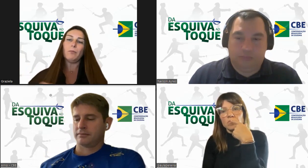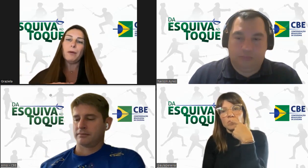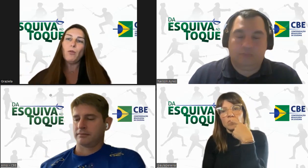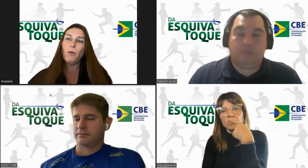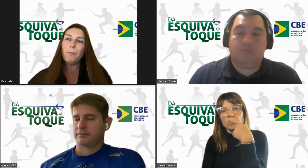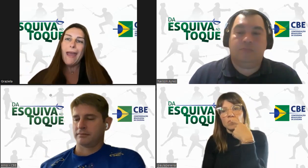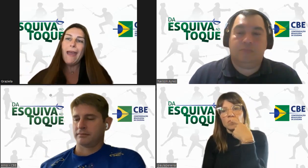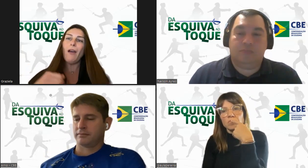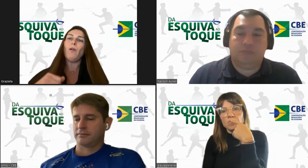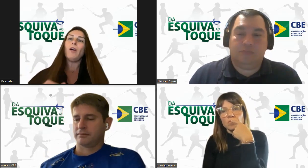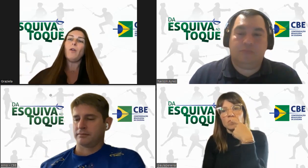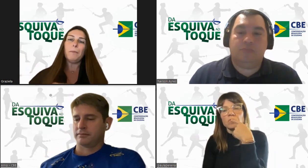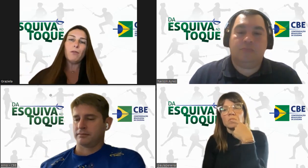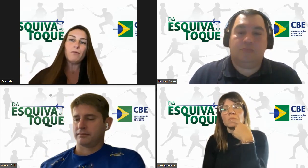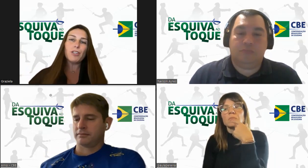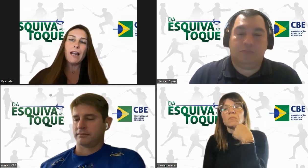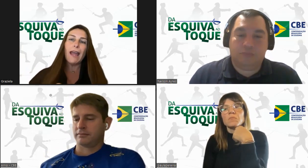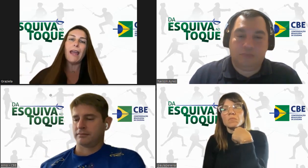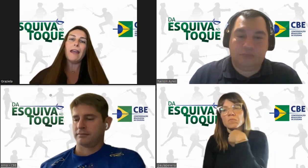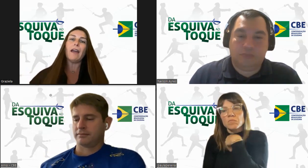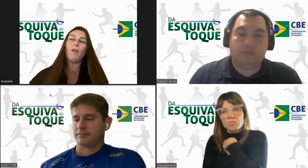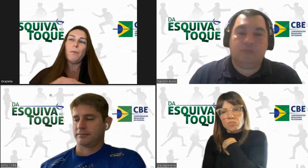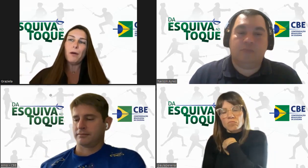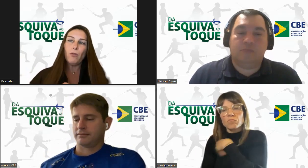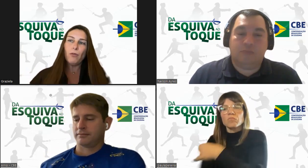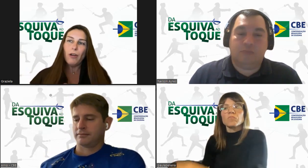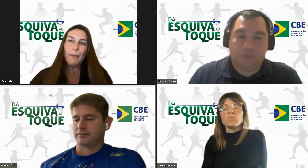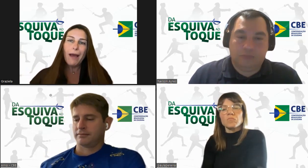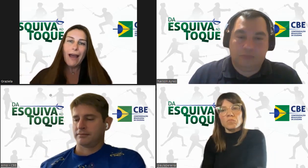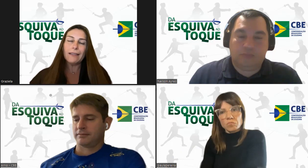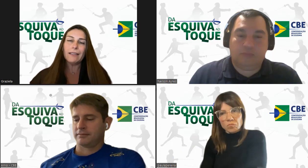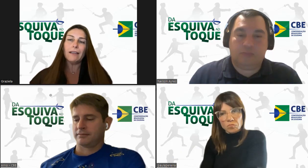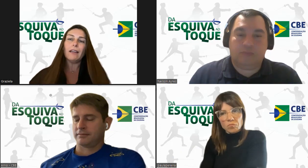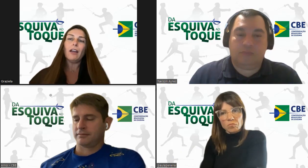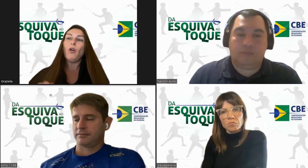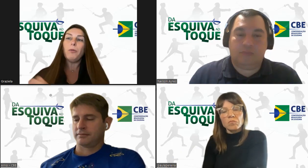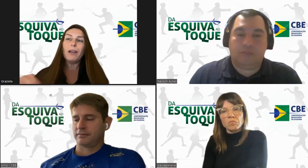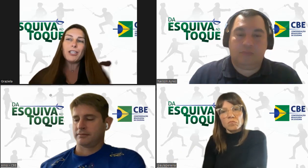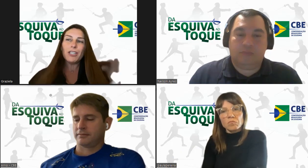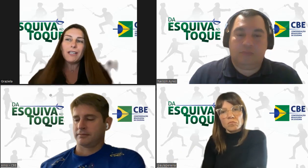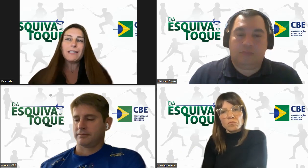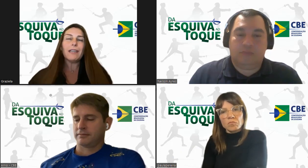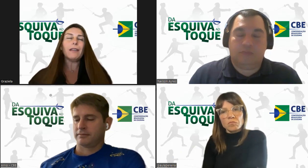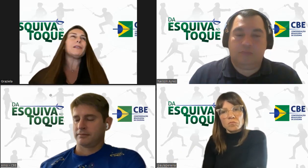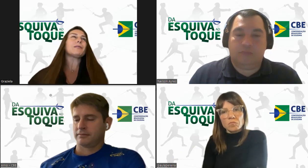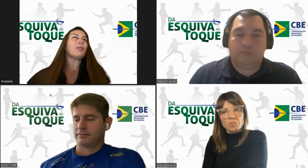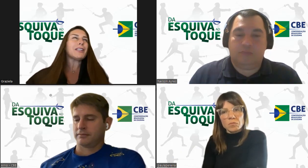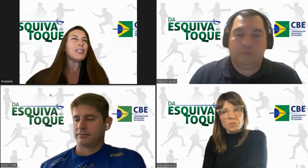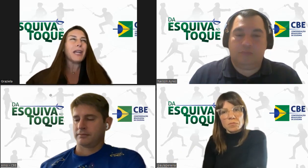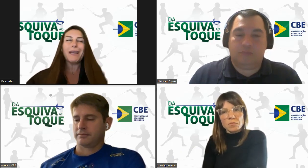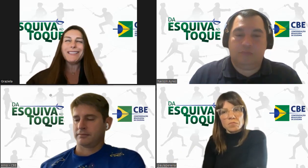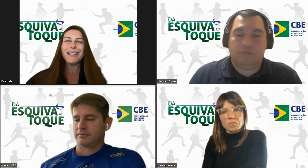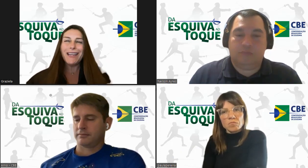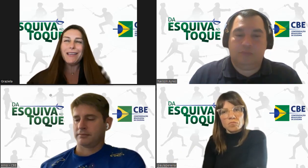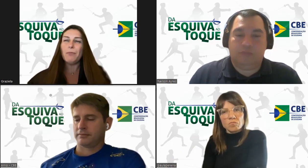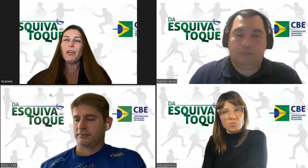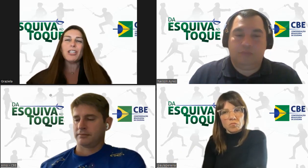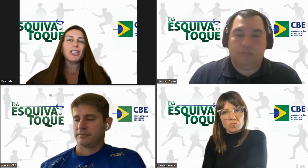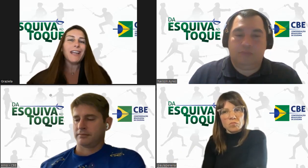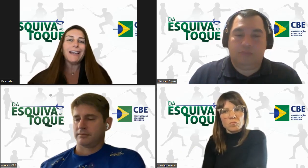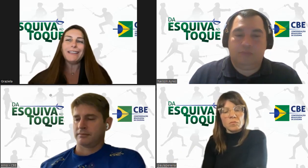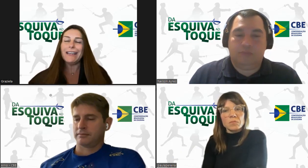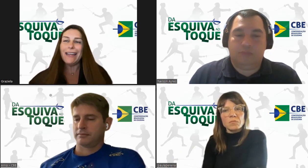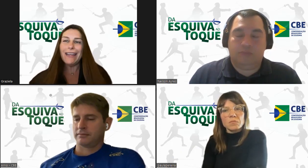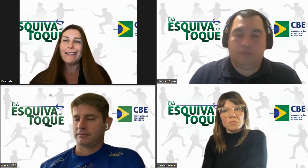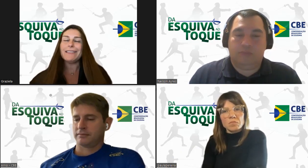então com Mel com geleia um pão com goiabada ou bolachinha simples bolachinha maizena